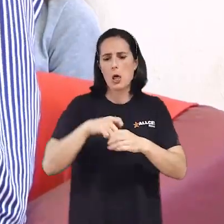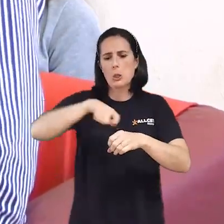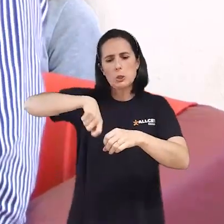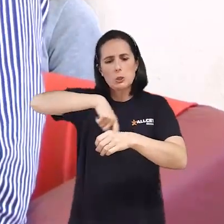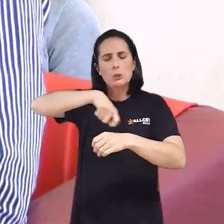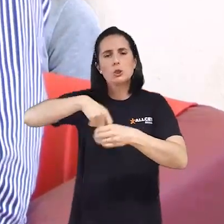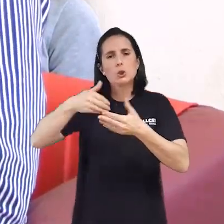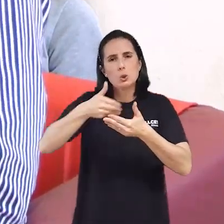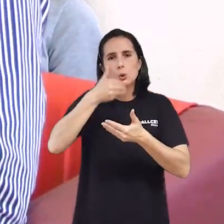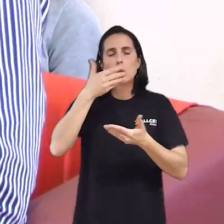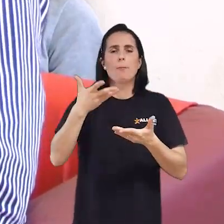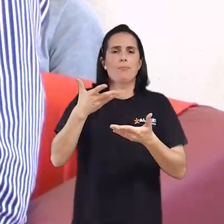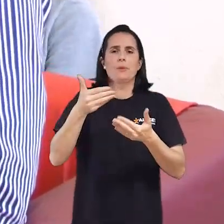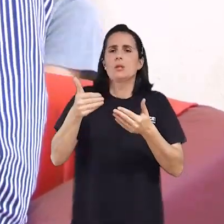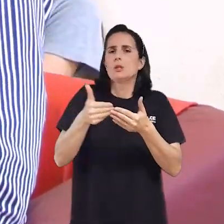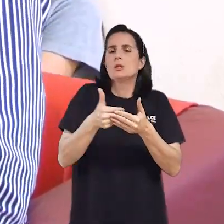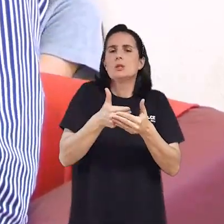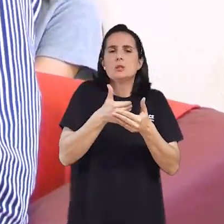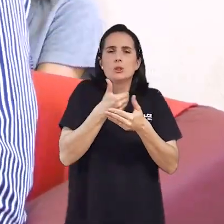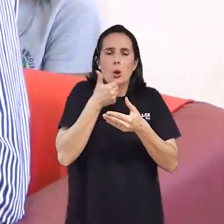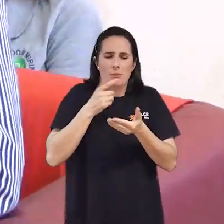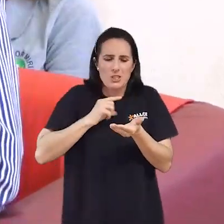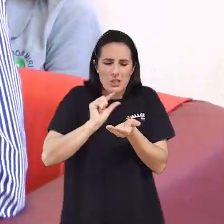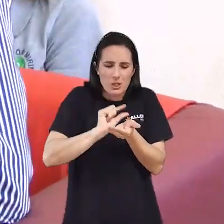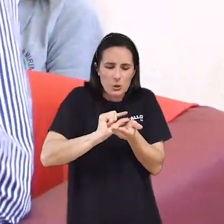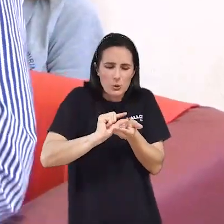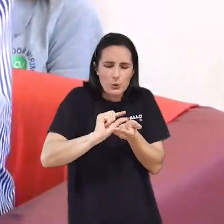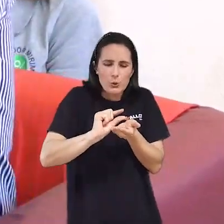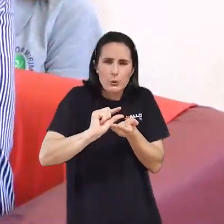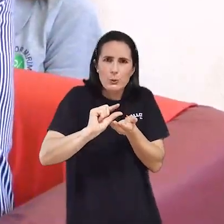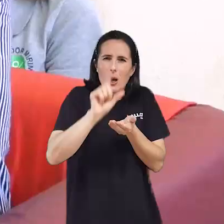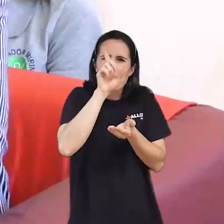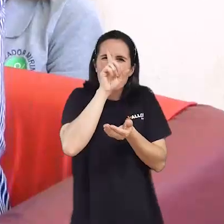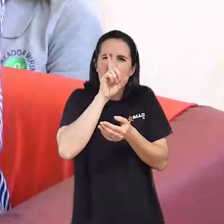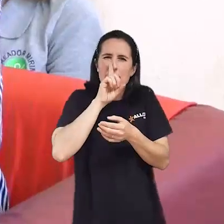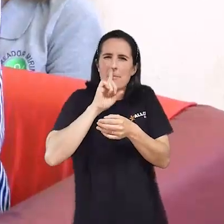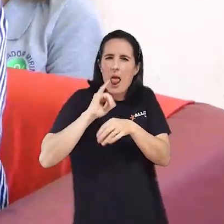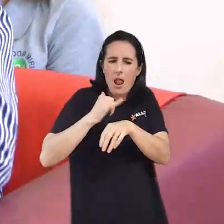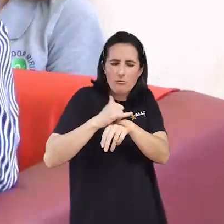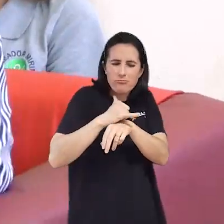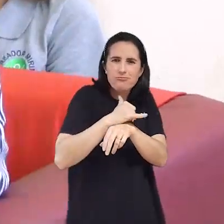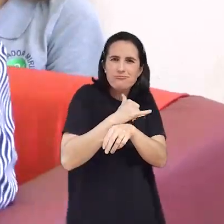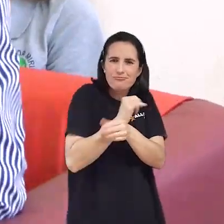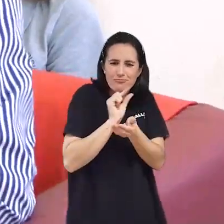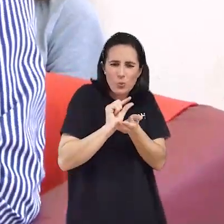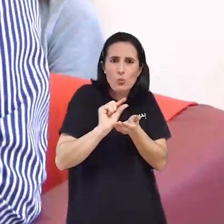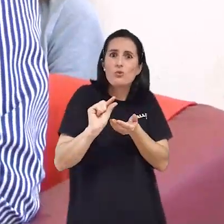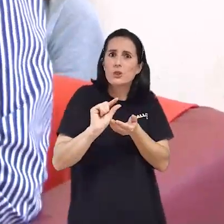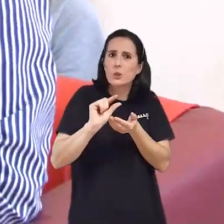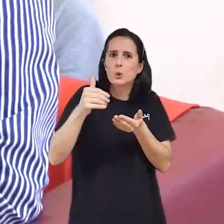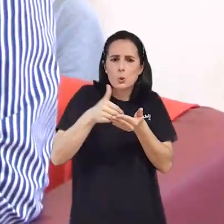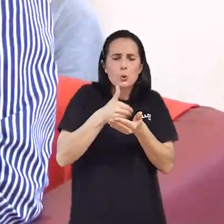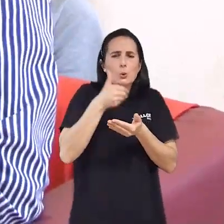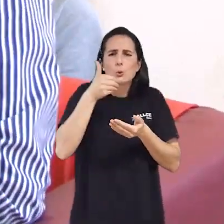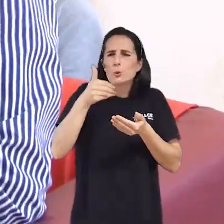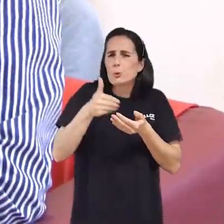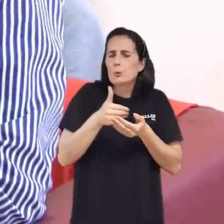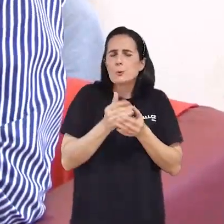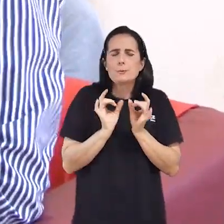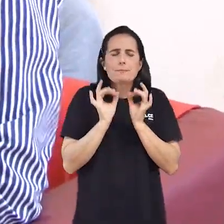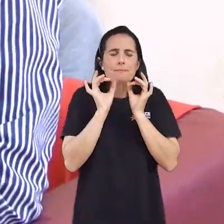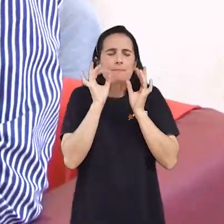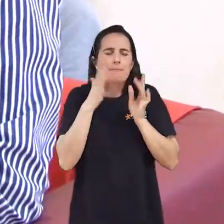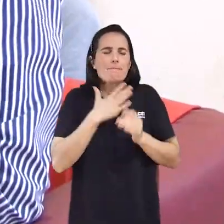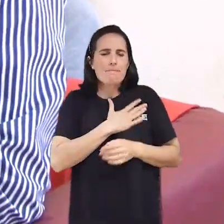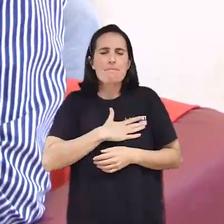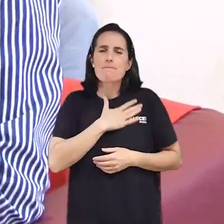era galinha, tudo assim, galinha criada em casa, né? Assim que era vendida para as escolas na época. E era aquela